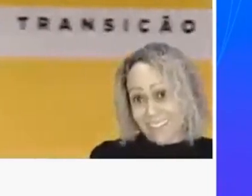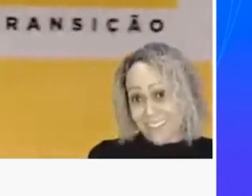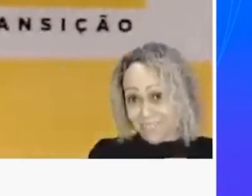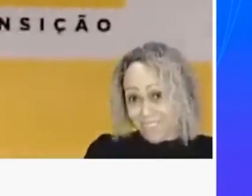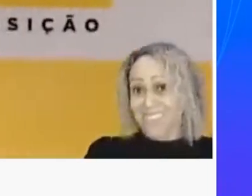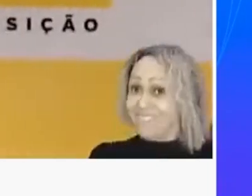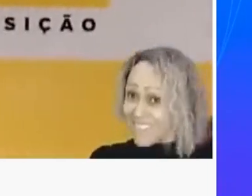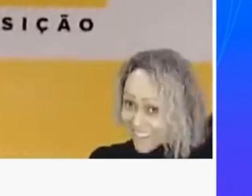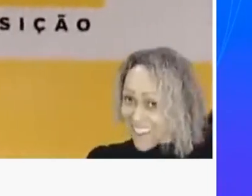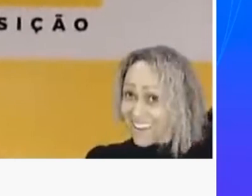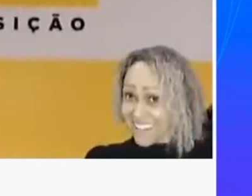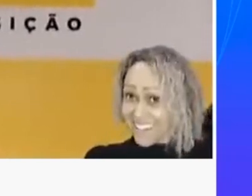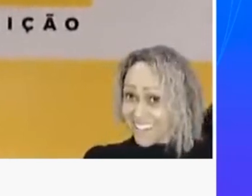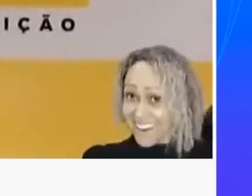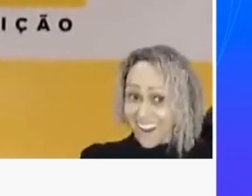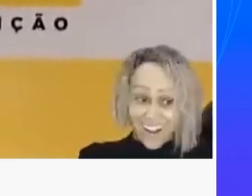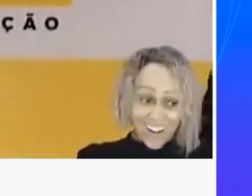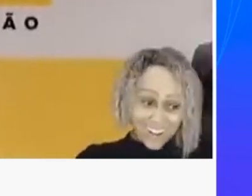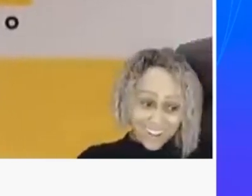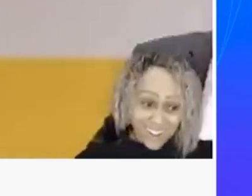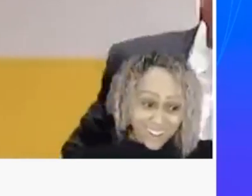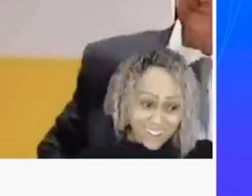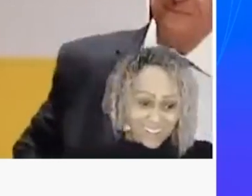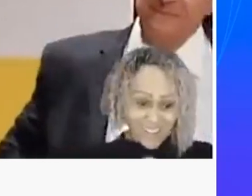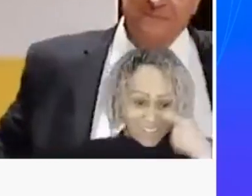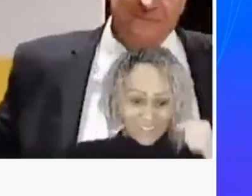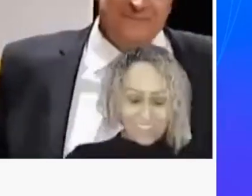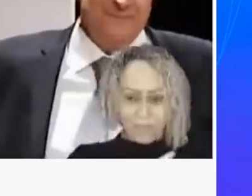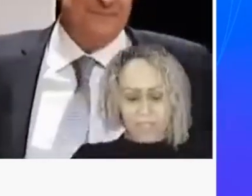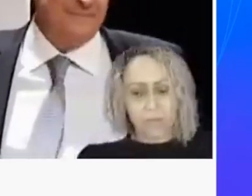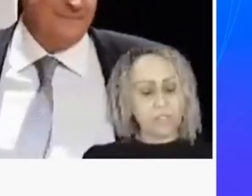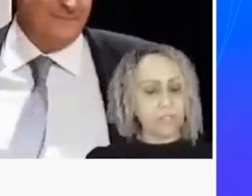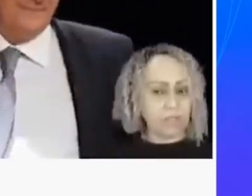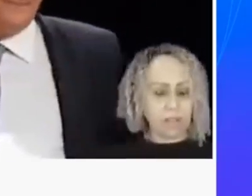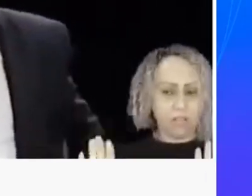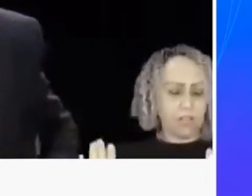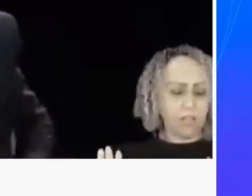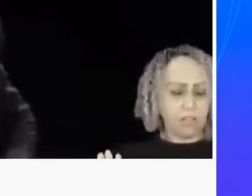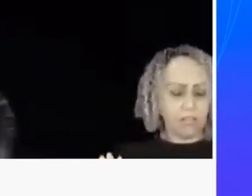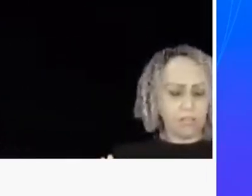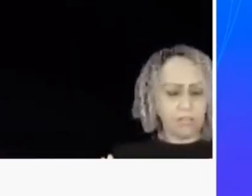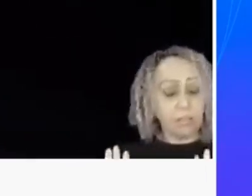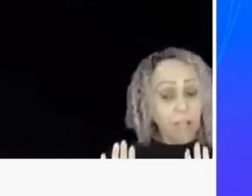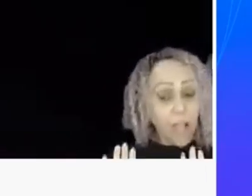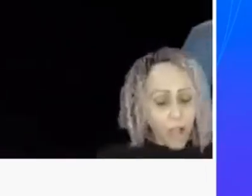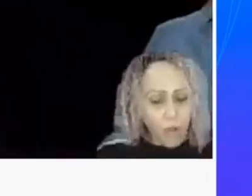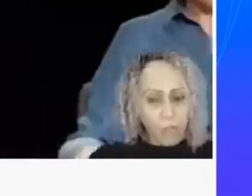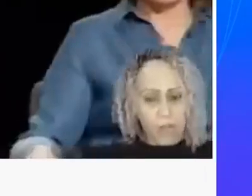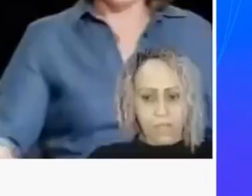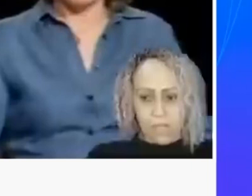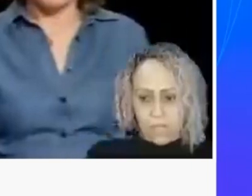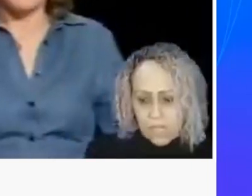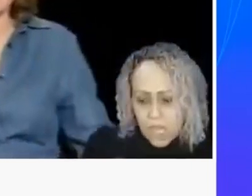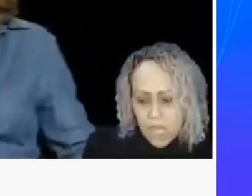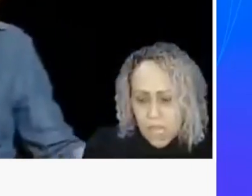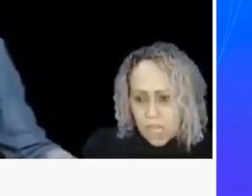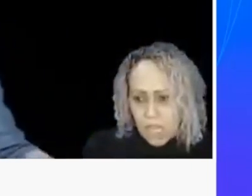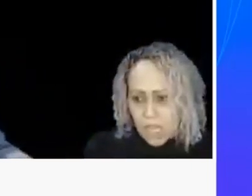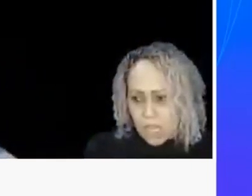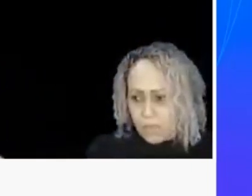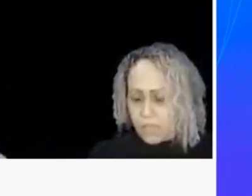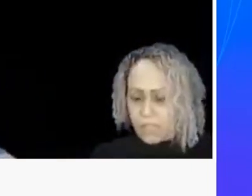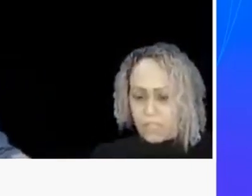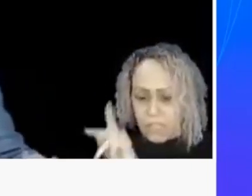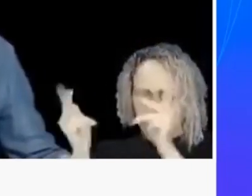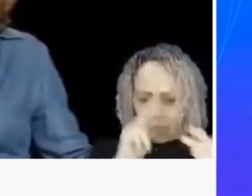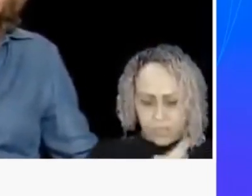combate à fome, como vocês estavam falando, como foi também um dos pontos principais desse discurso que ele deu